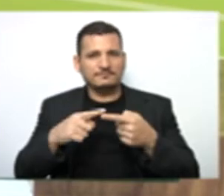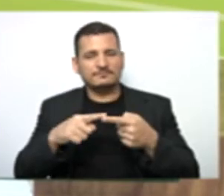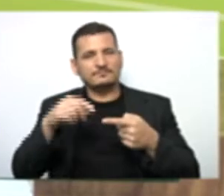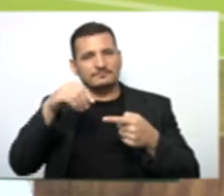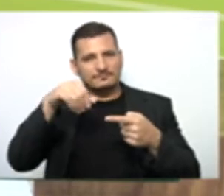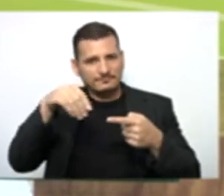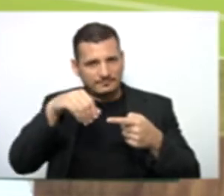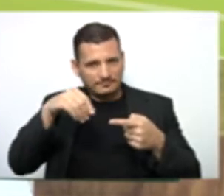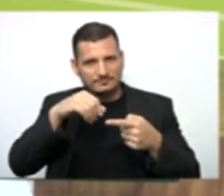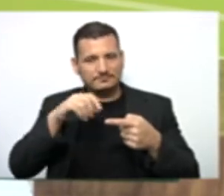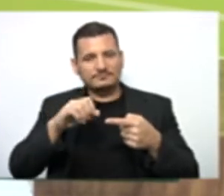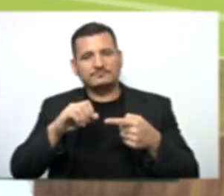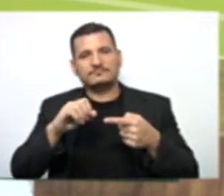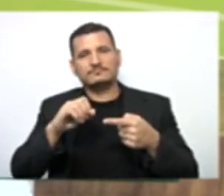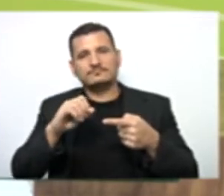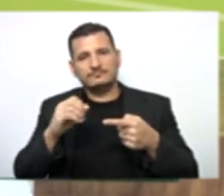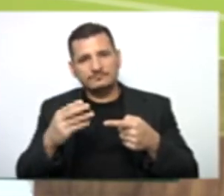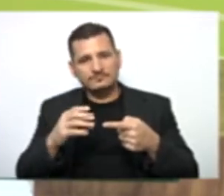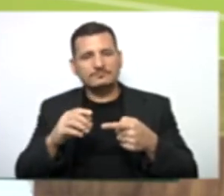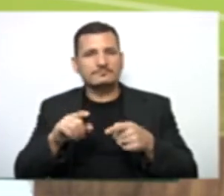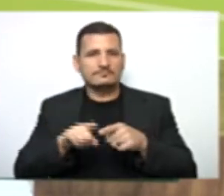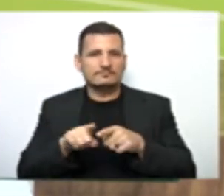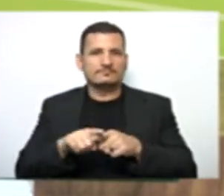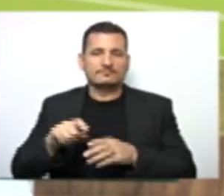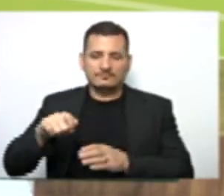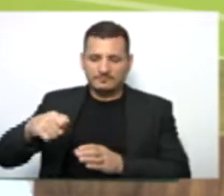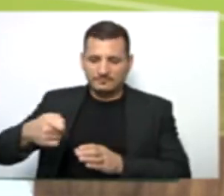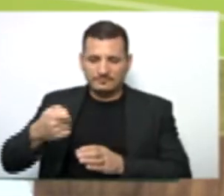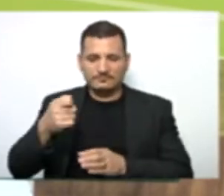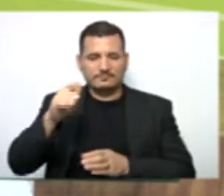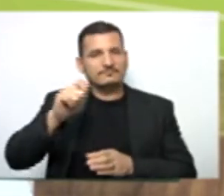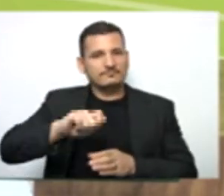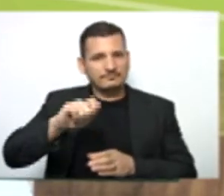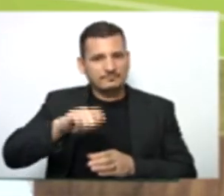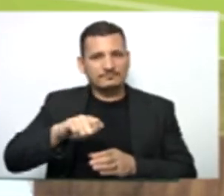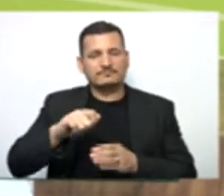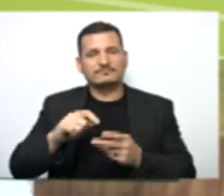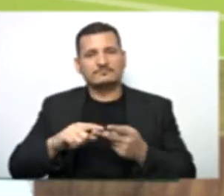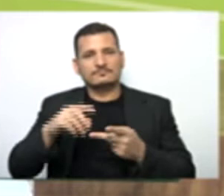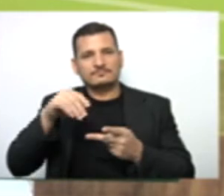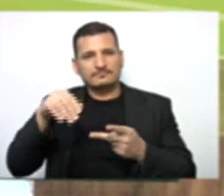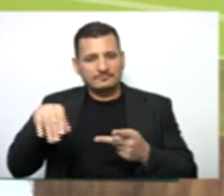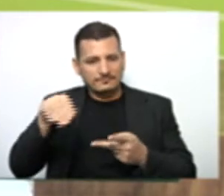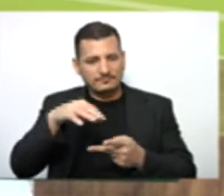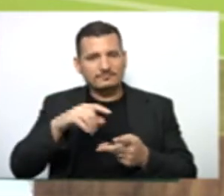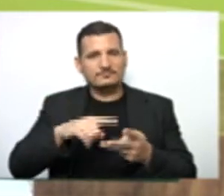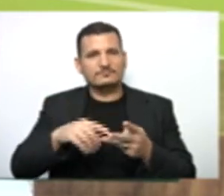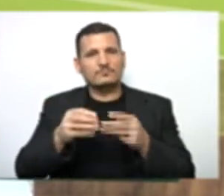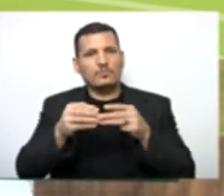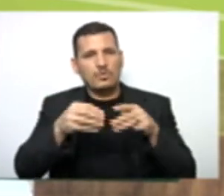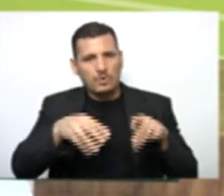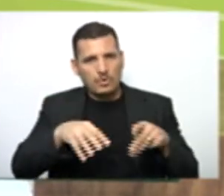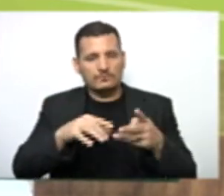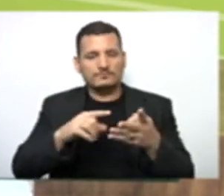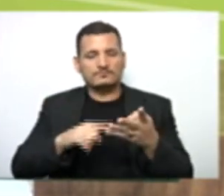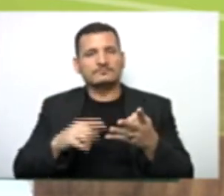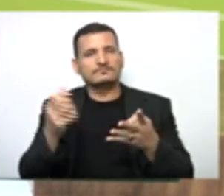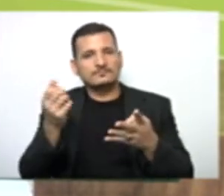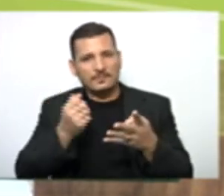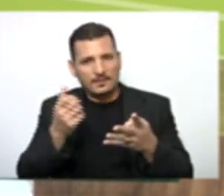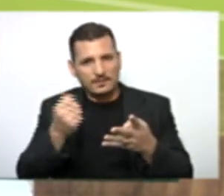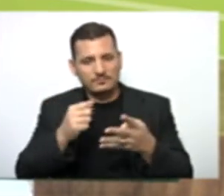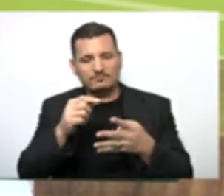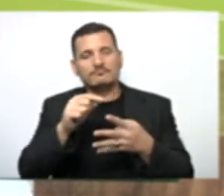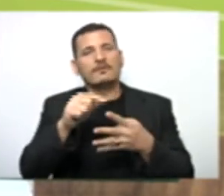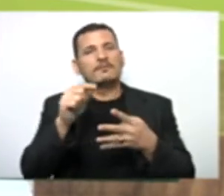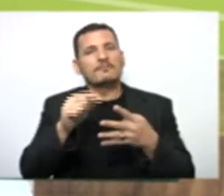ou então antes ainda, preparar o fermento um dia antes, o trigo, o ovos, o leite, né? Qual a ordem